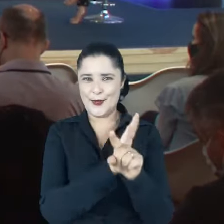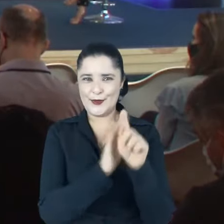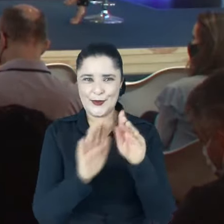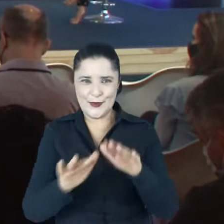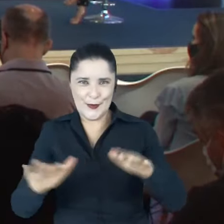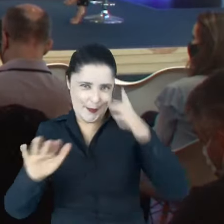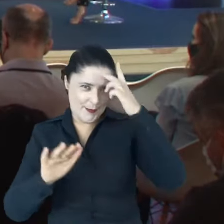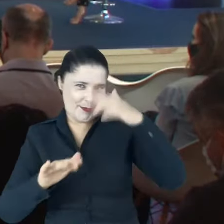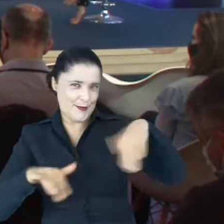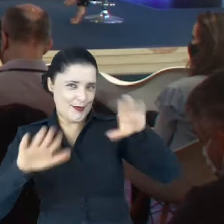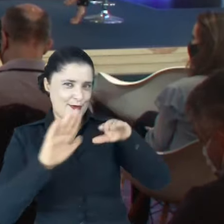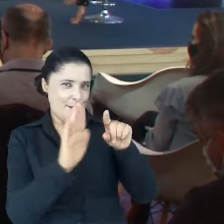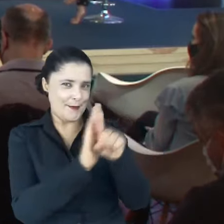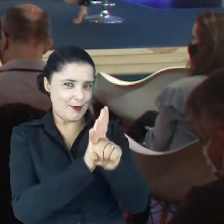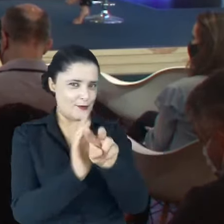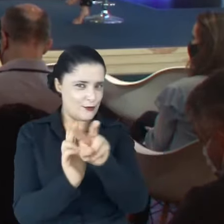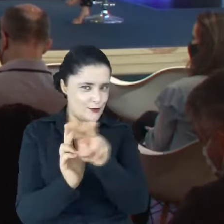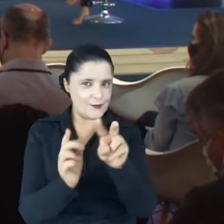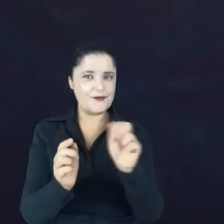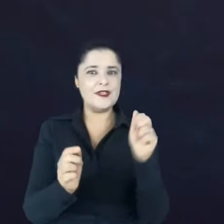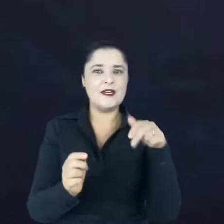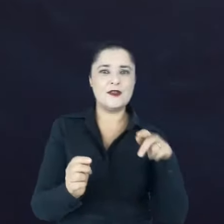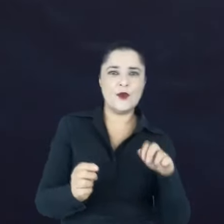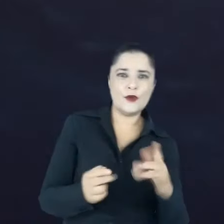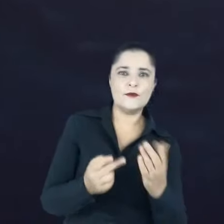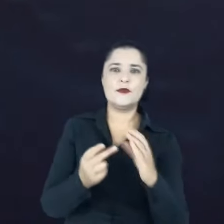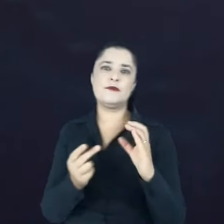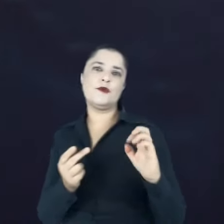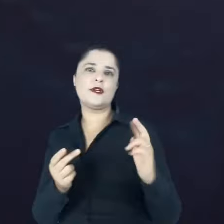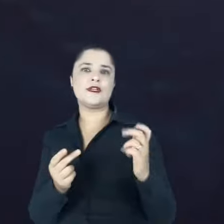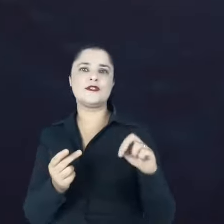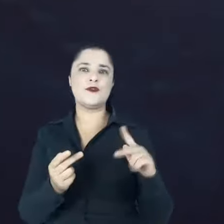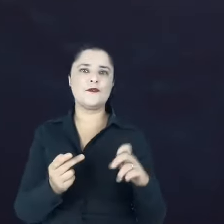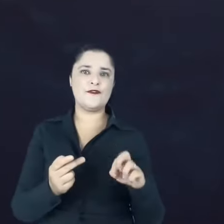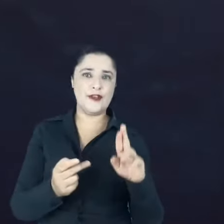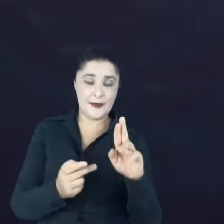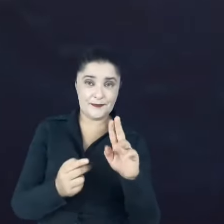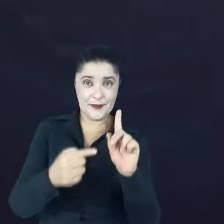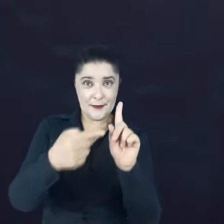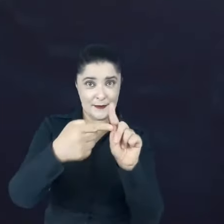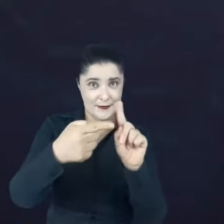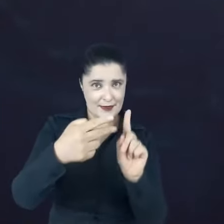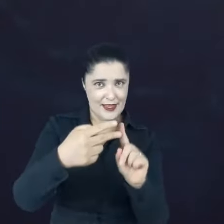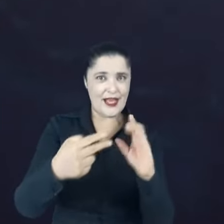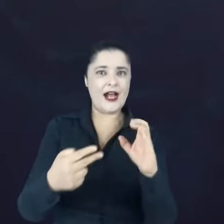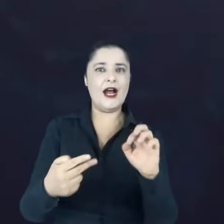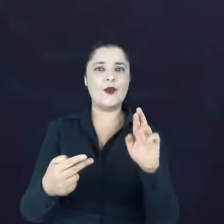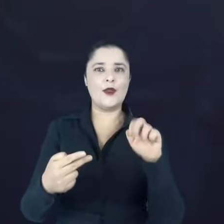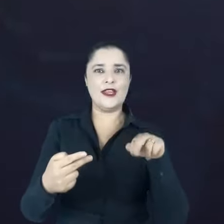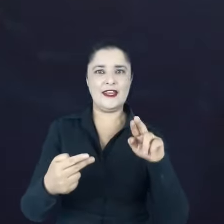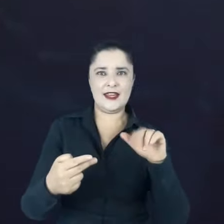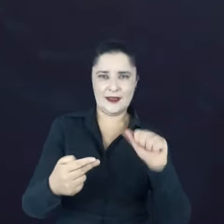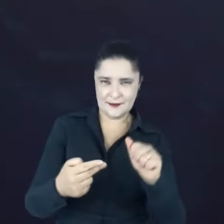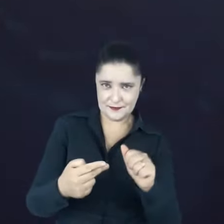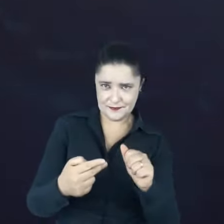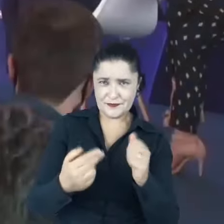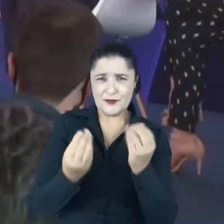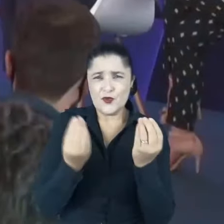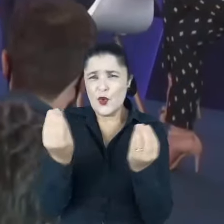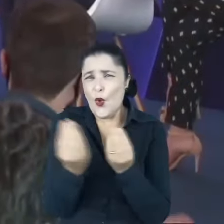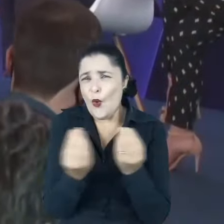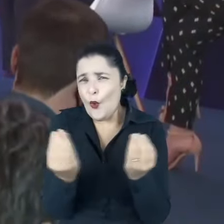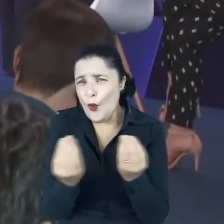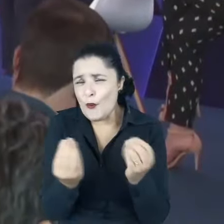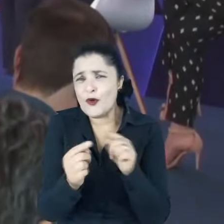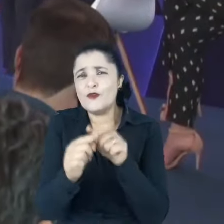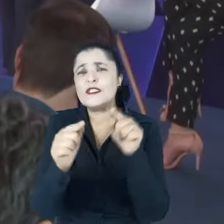para os dois, para o Antônio e para o Christopher, tá bom? Que a gente teve uma pergunta aqui da Carolina Pecorari. Como vocês estão trabalhando